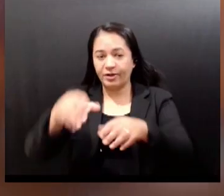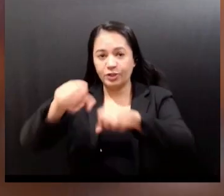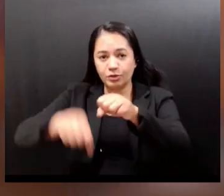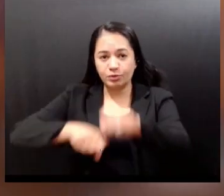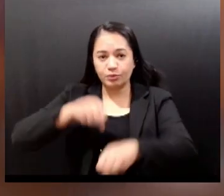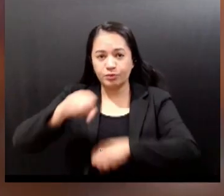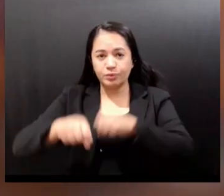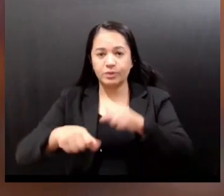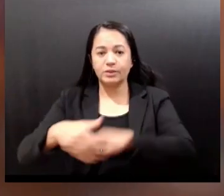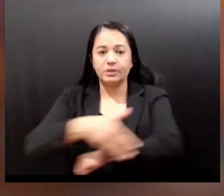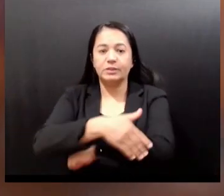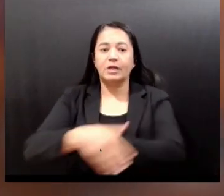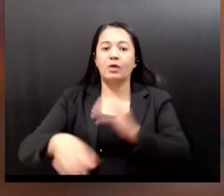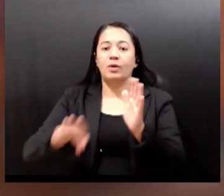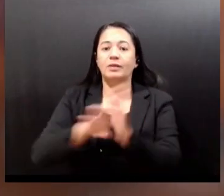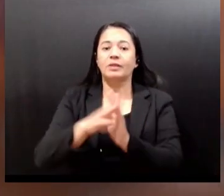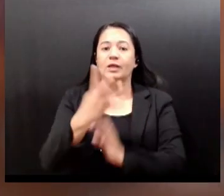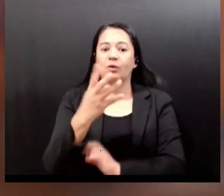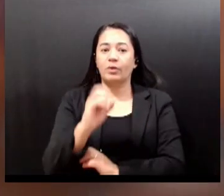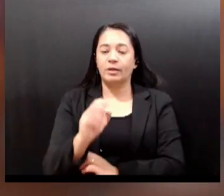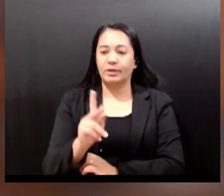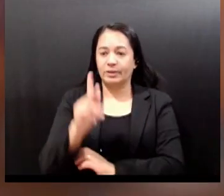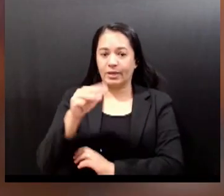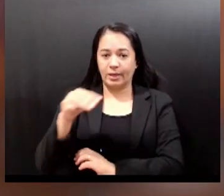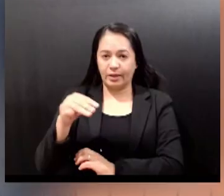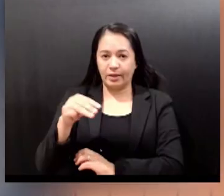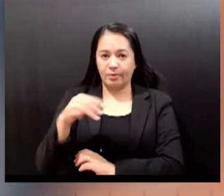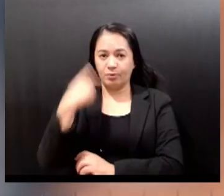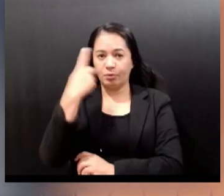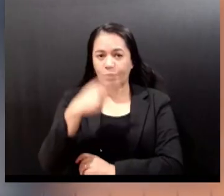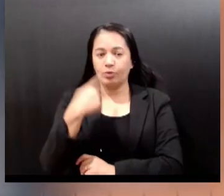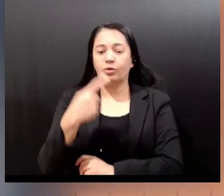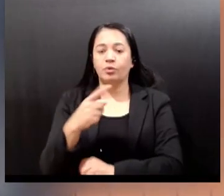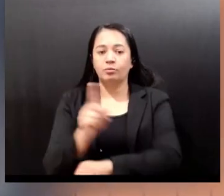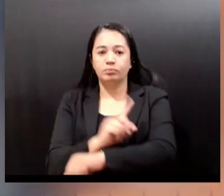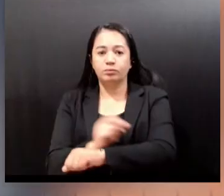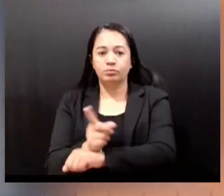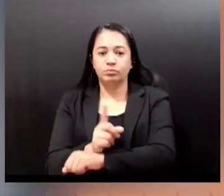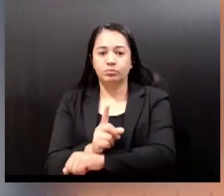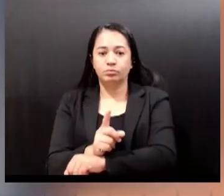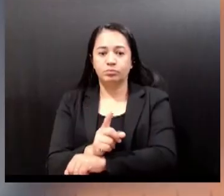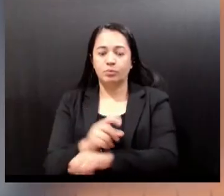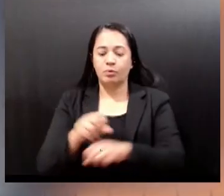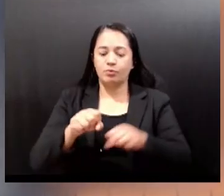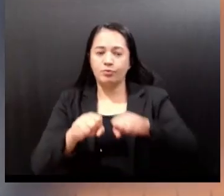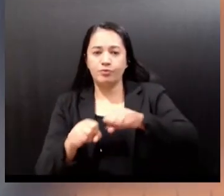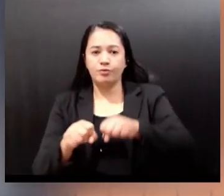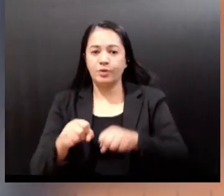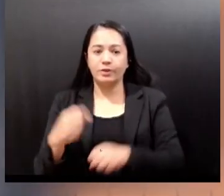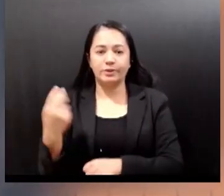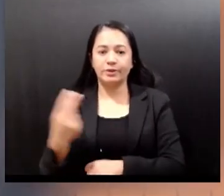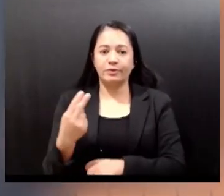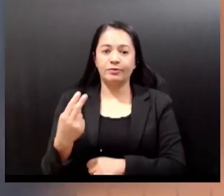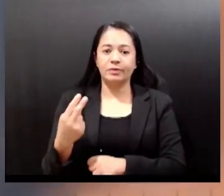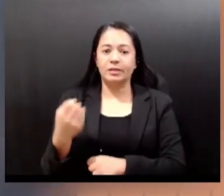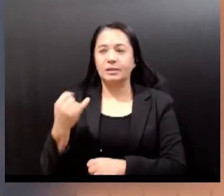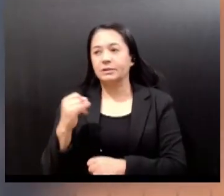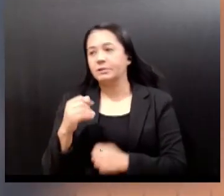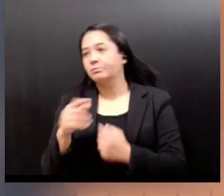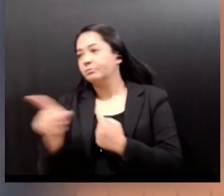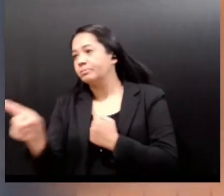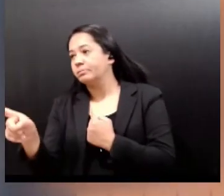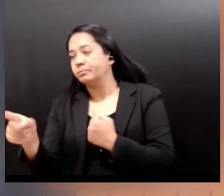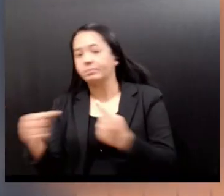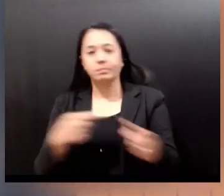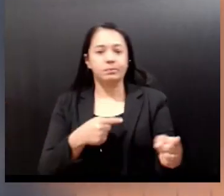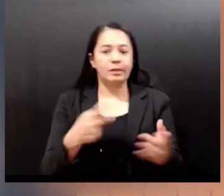por hora. Então, o patinete não tem como detectar se ele está na contramão ou na mão, porque se a